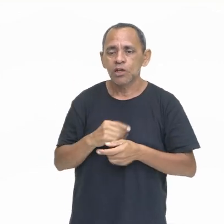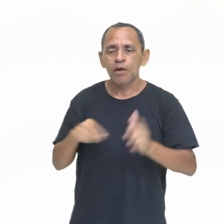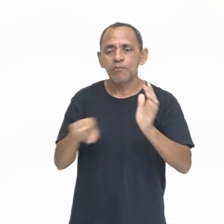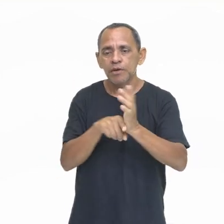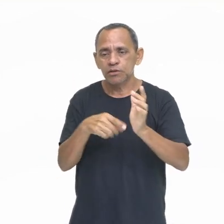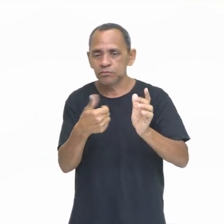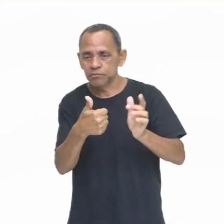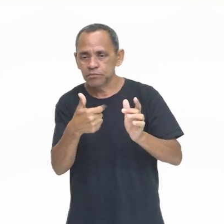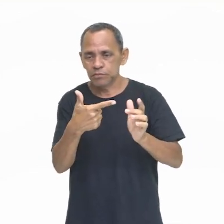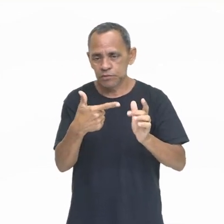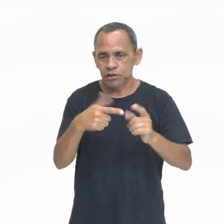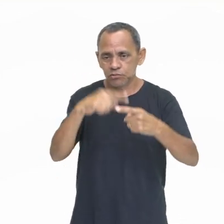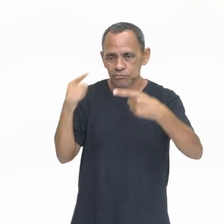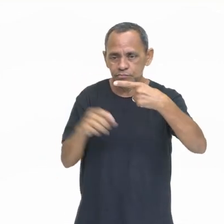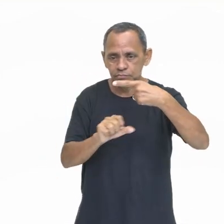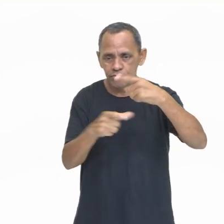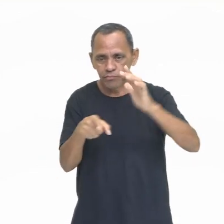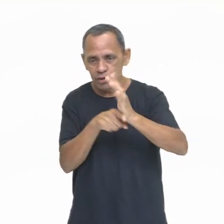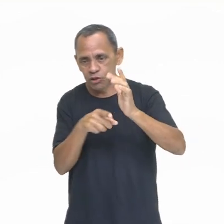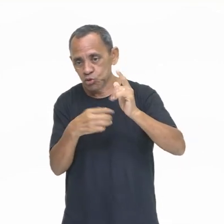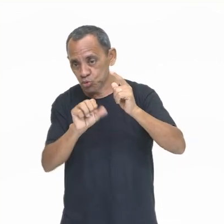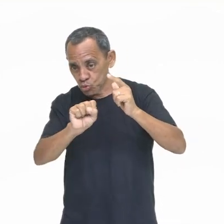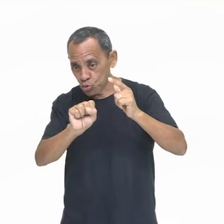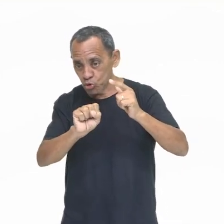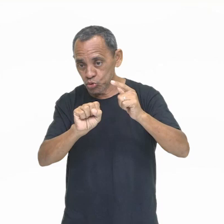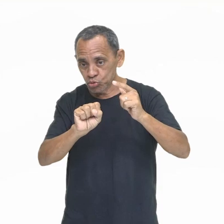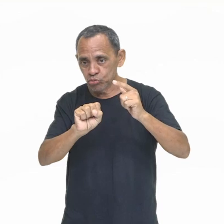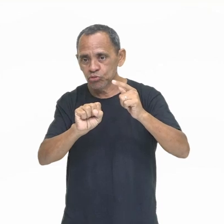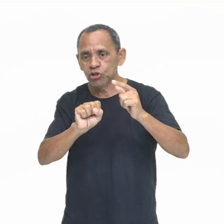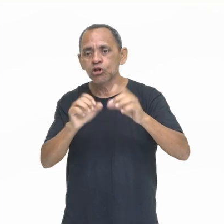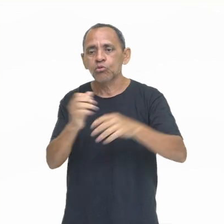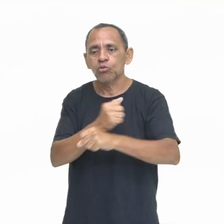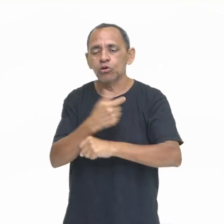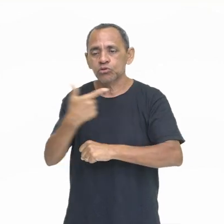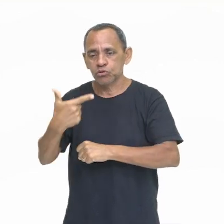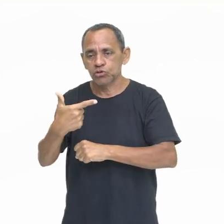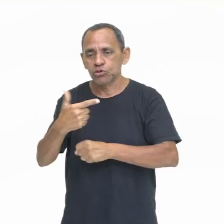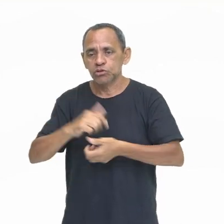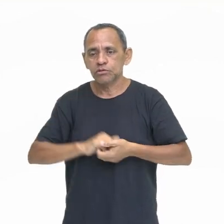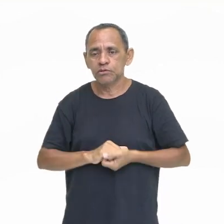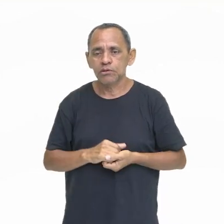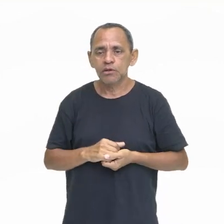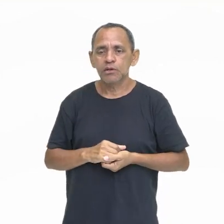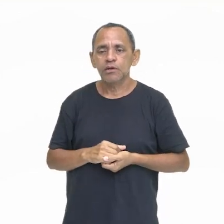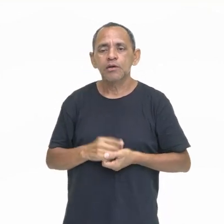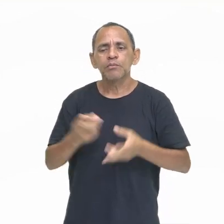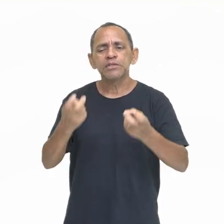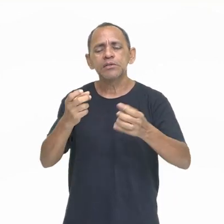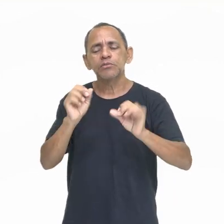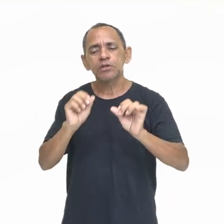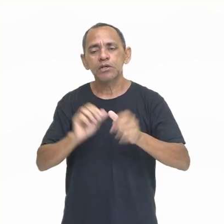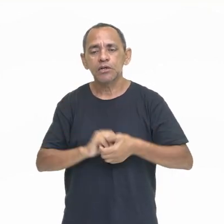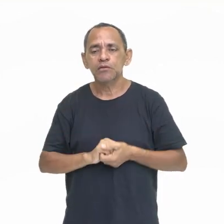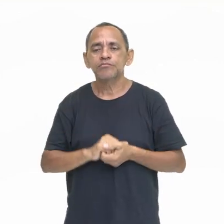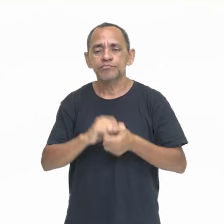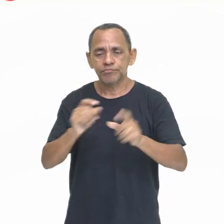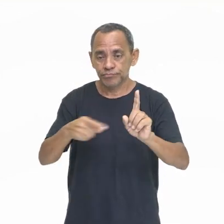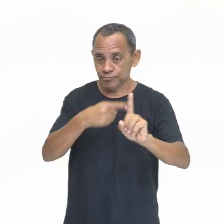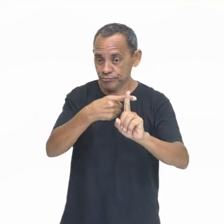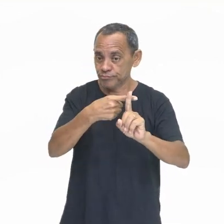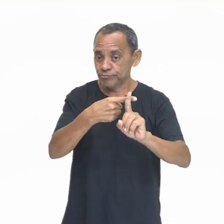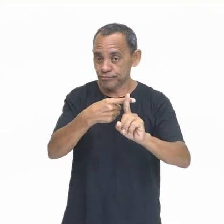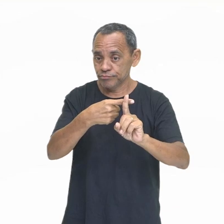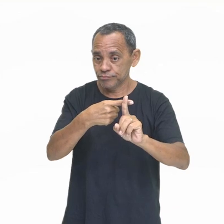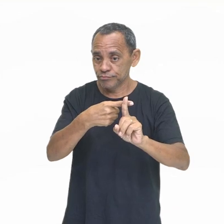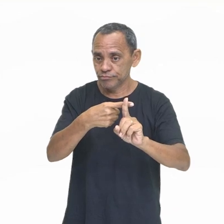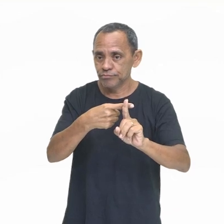16 sobre menos 8. Fazendo essa divisão, perceba, divisão de sinais iguais, o resultado é positivo. E 16 sobre 8, a